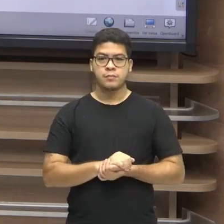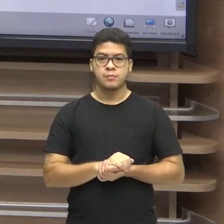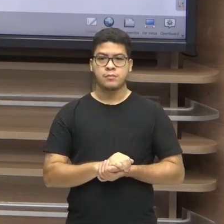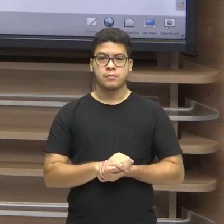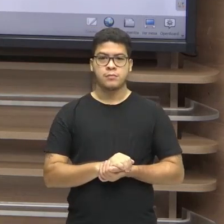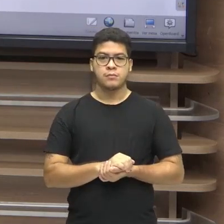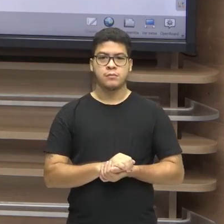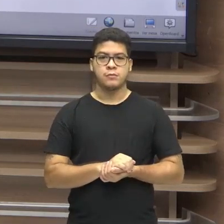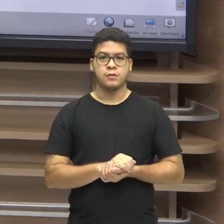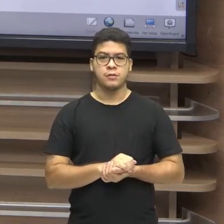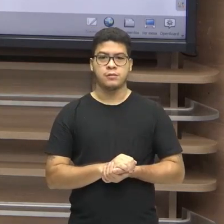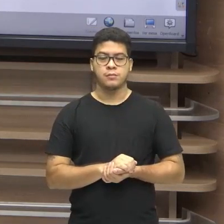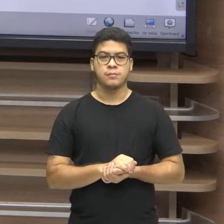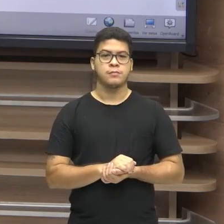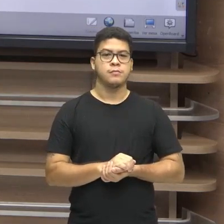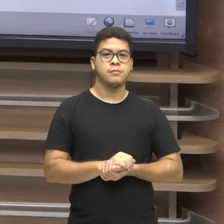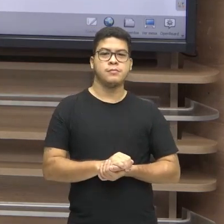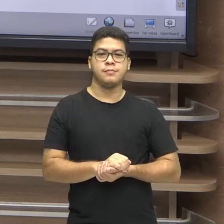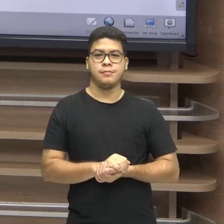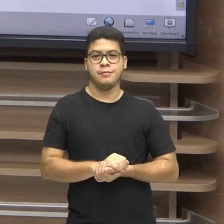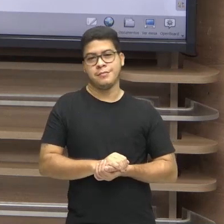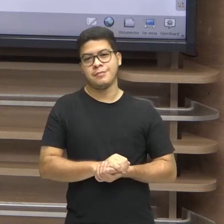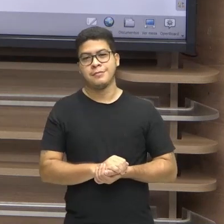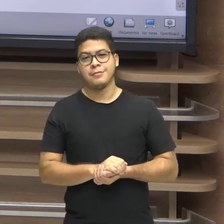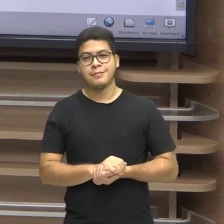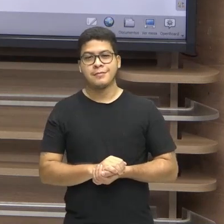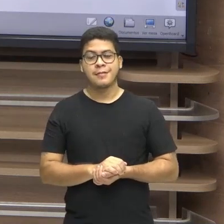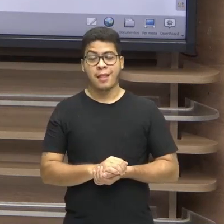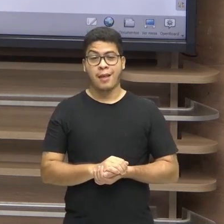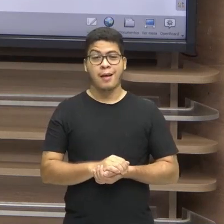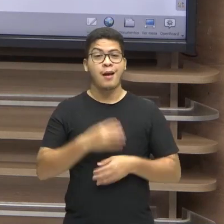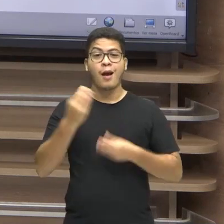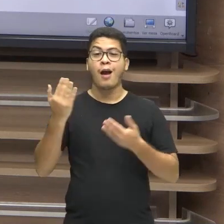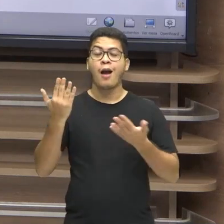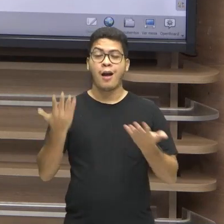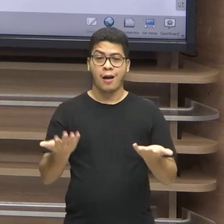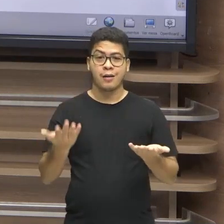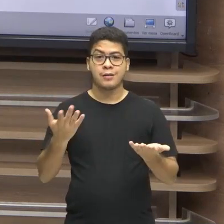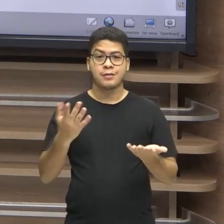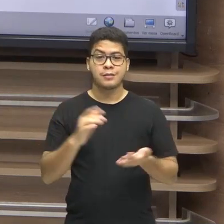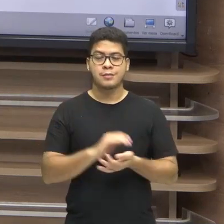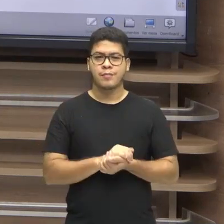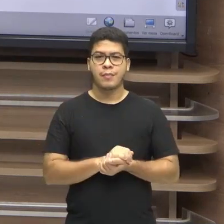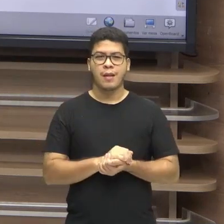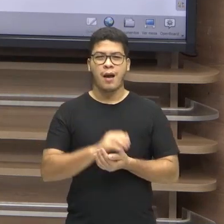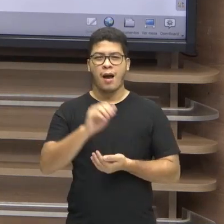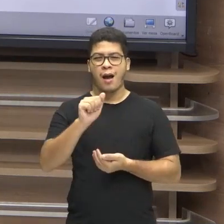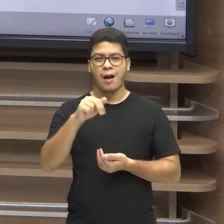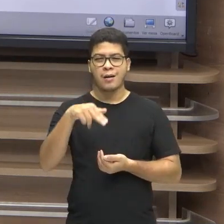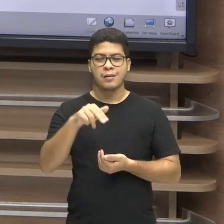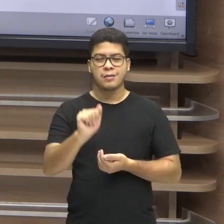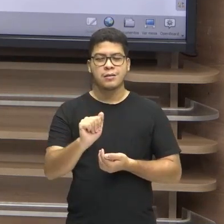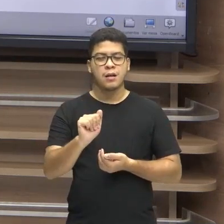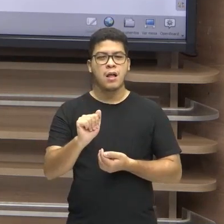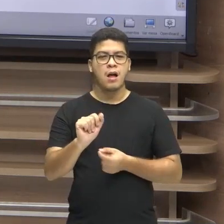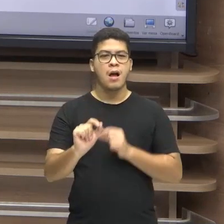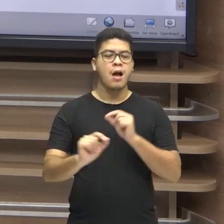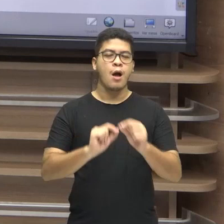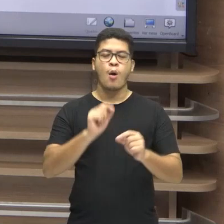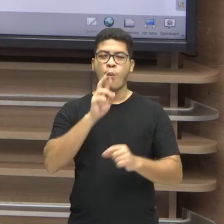2, tá? Quem mais? A Ana Clara não conseguiu colocar o resultado aqui,